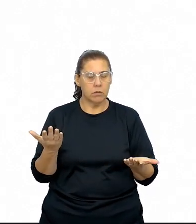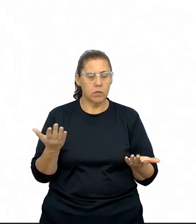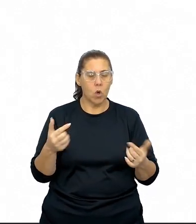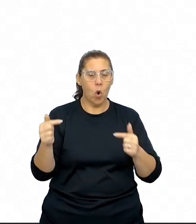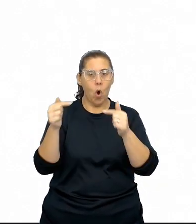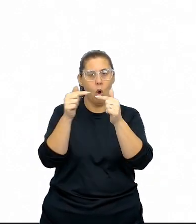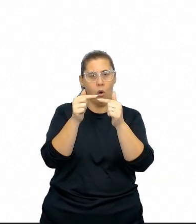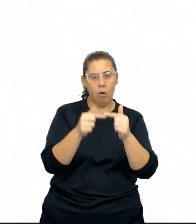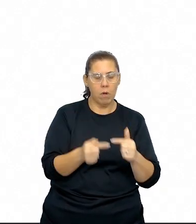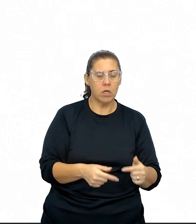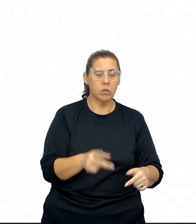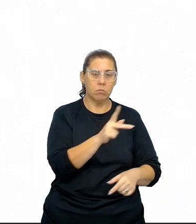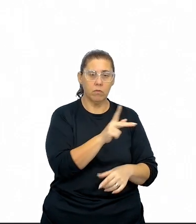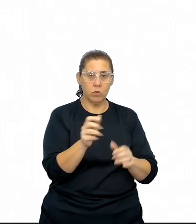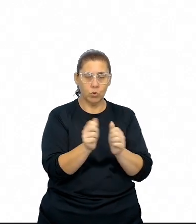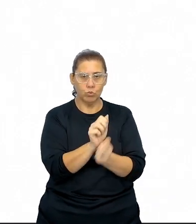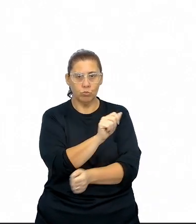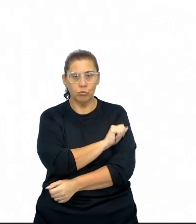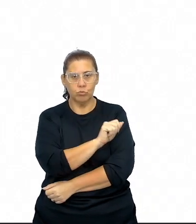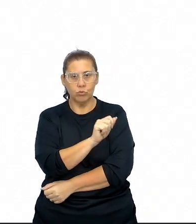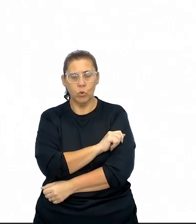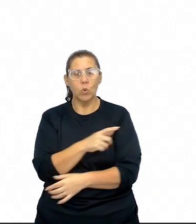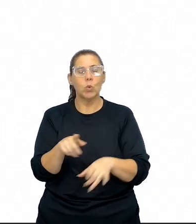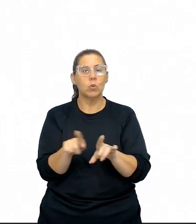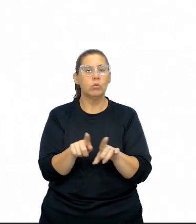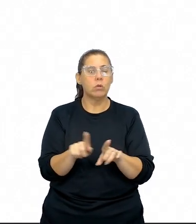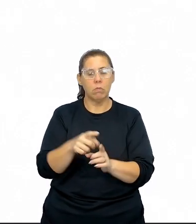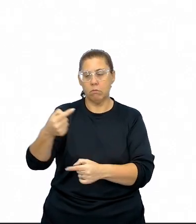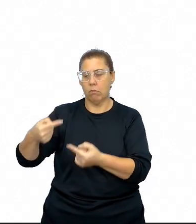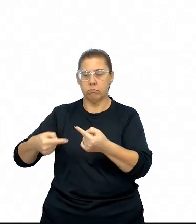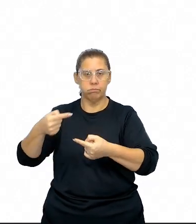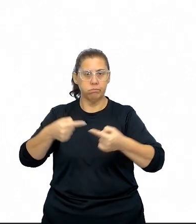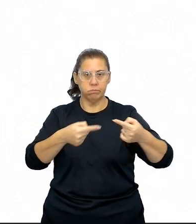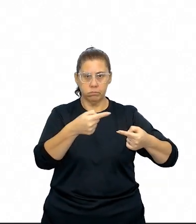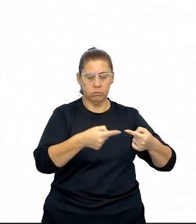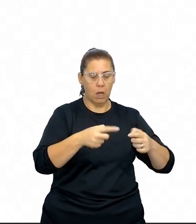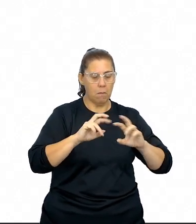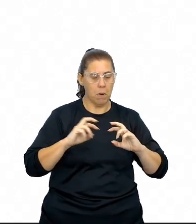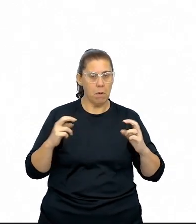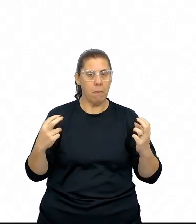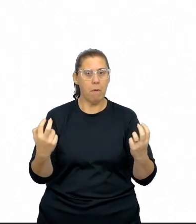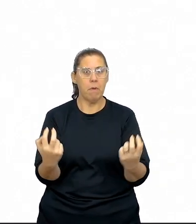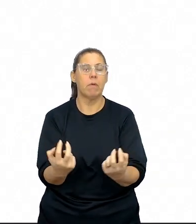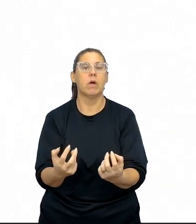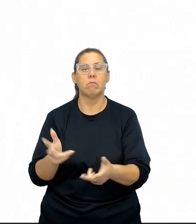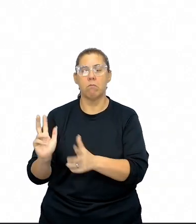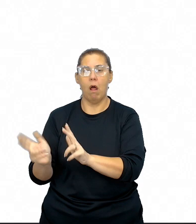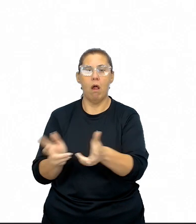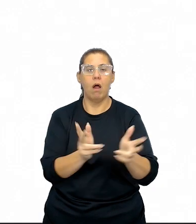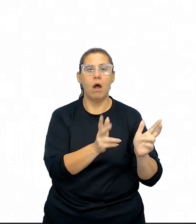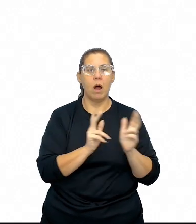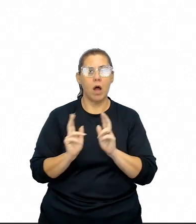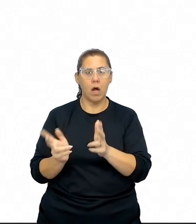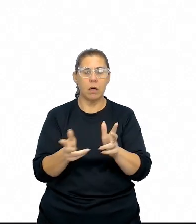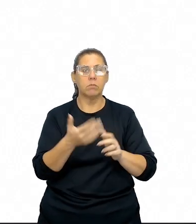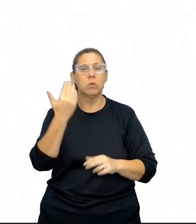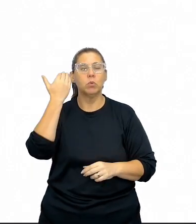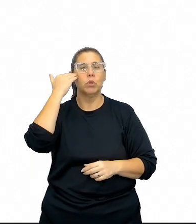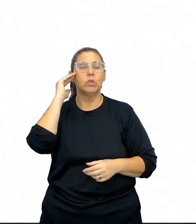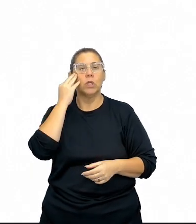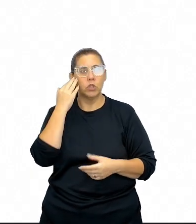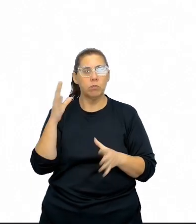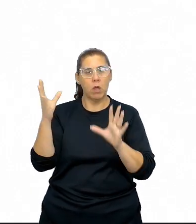combinados entre professores e alunos, como nas discussões e rodas de conversa, quanto na compreensão de um